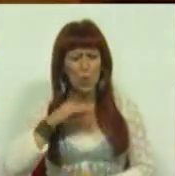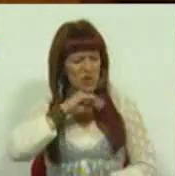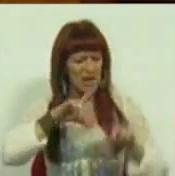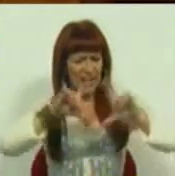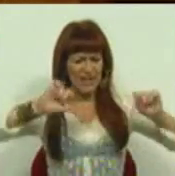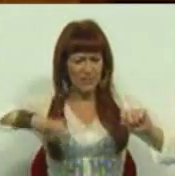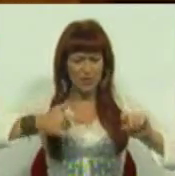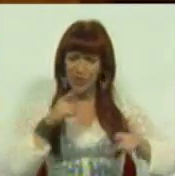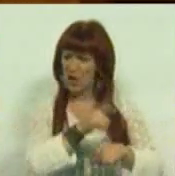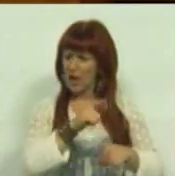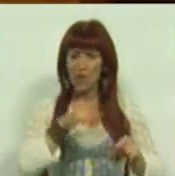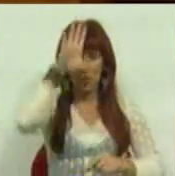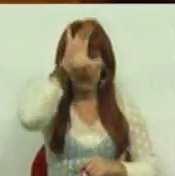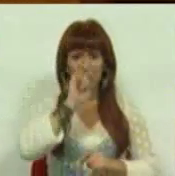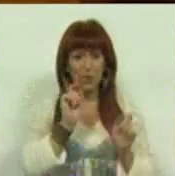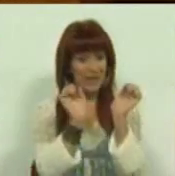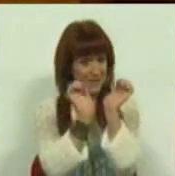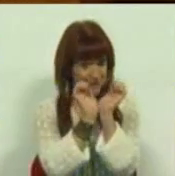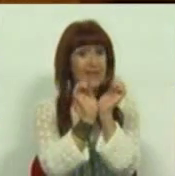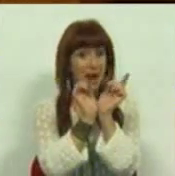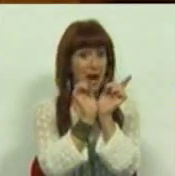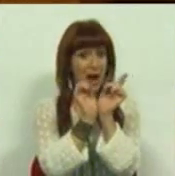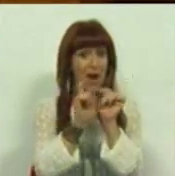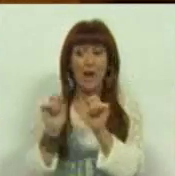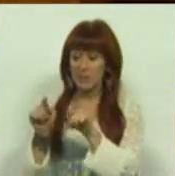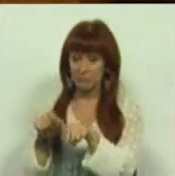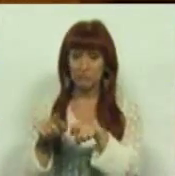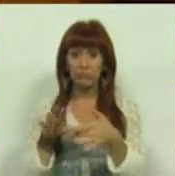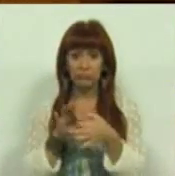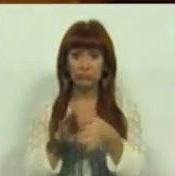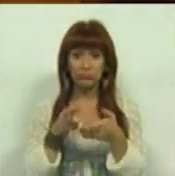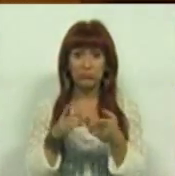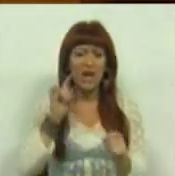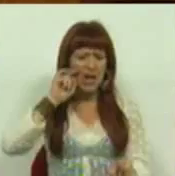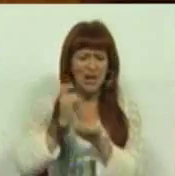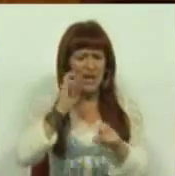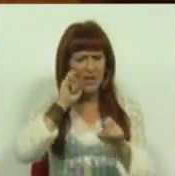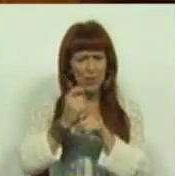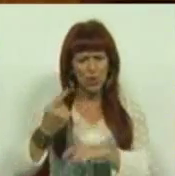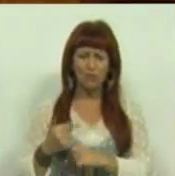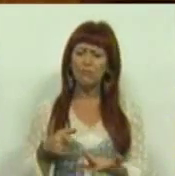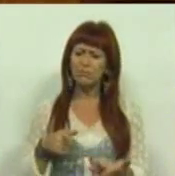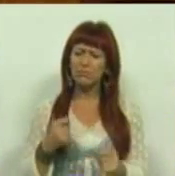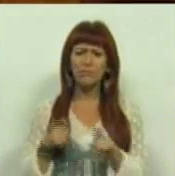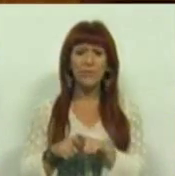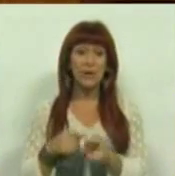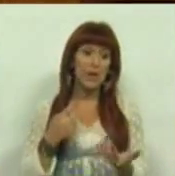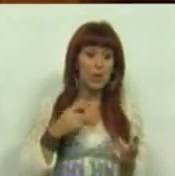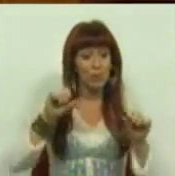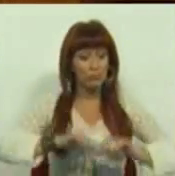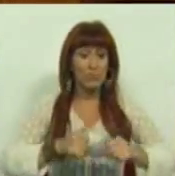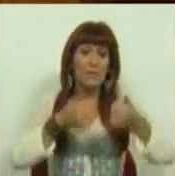recibos verdes a quem o Ministério da Solidariedade e Segurança Social tem exigido o devido e o